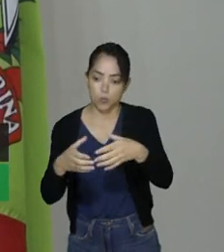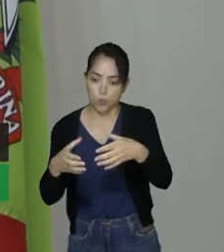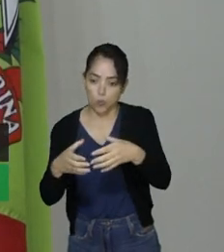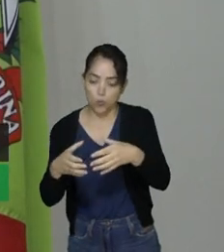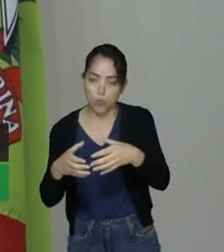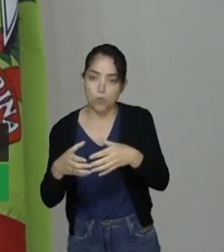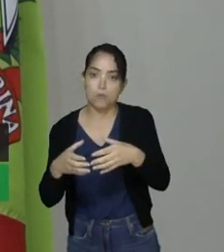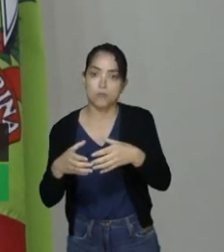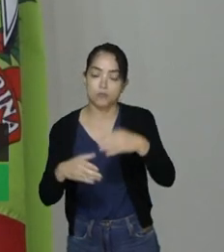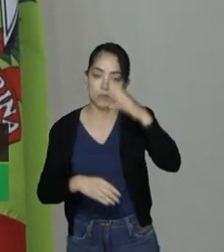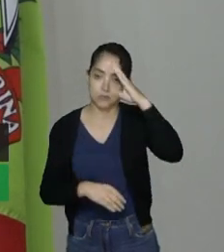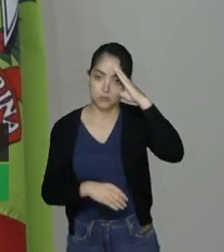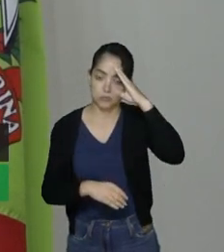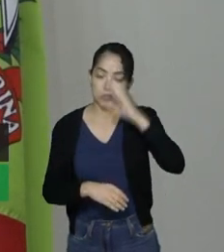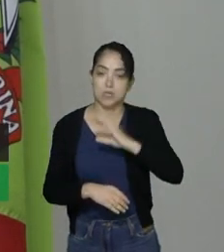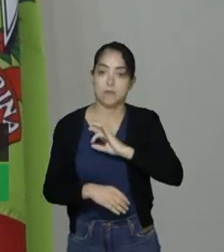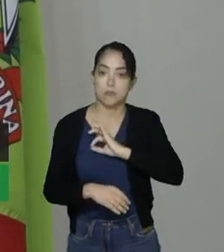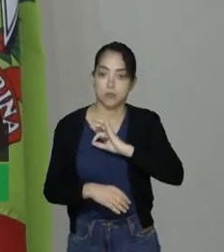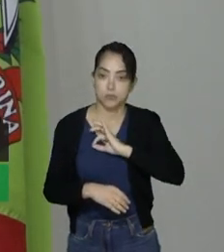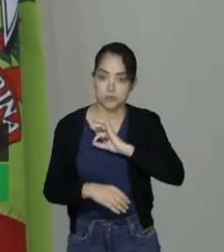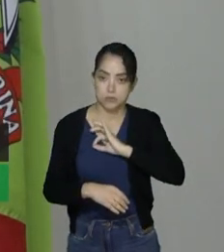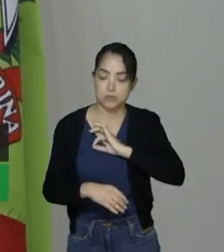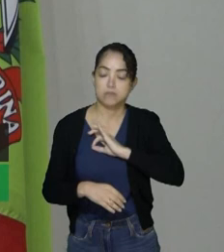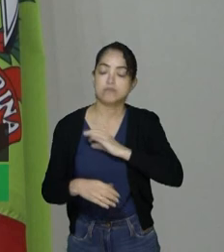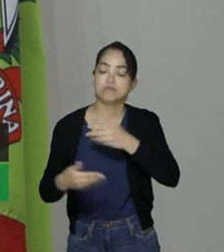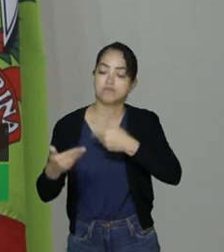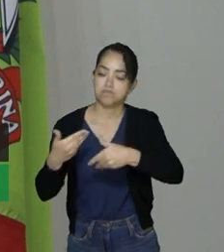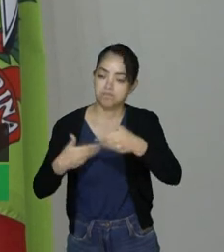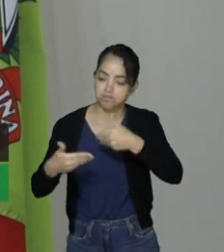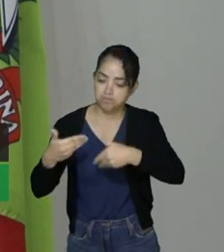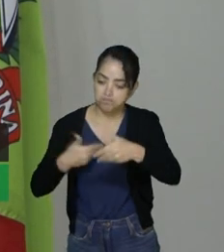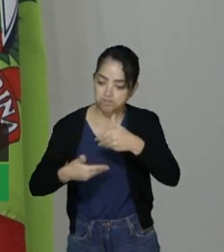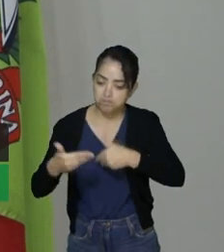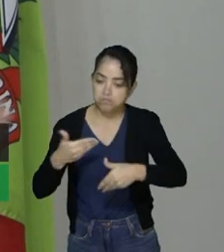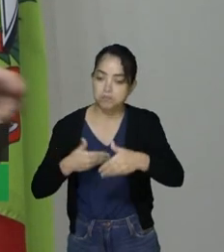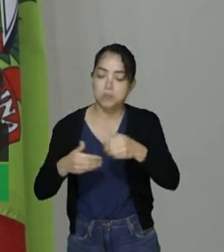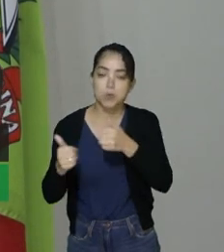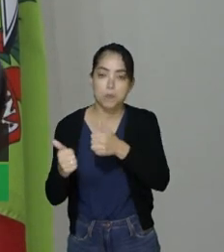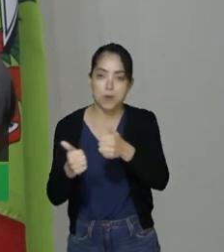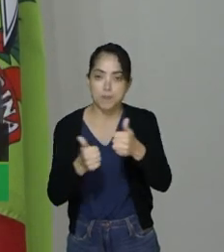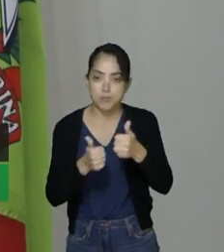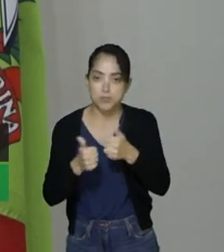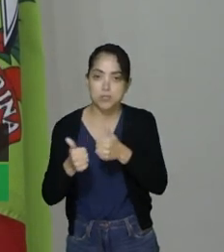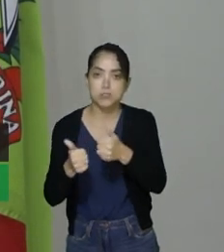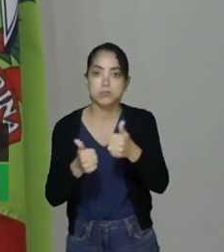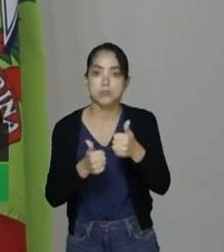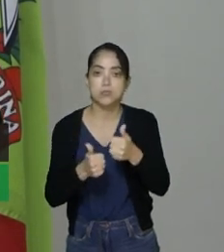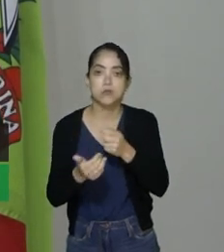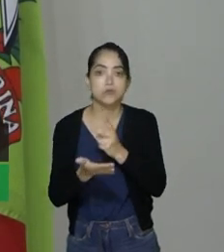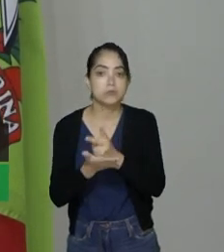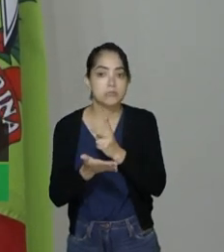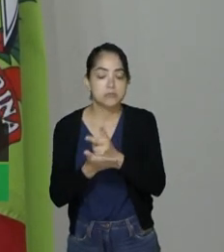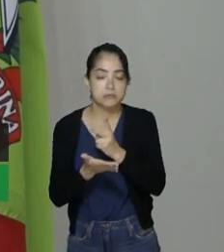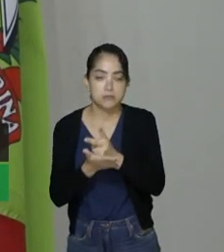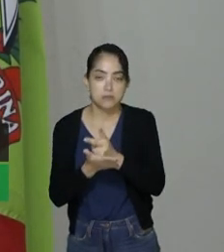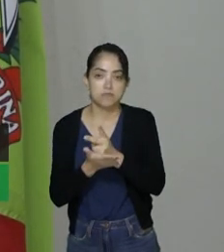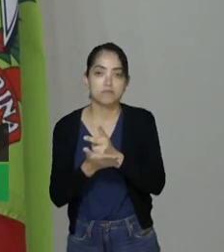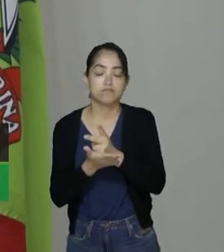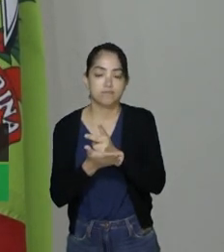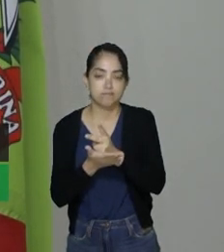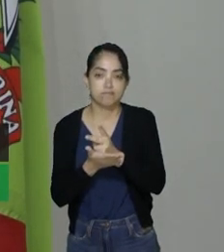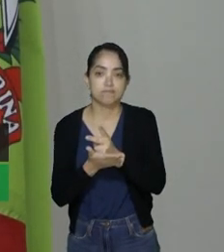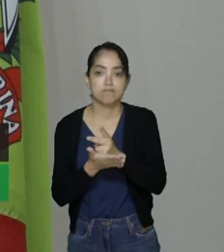Militar, que sempre foi muito generosa comigo, sempre me atendeu muito bem, sempre foram também, da mesma forma,